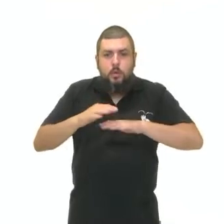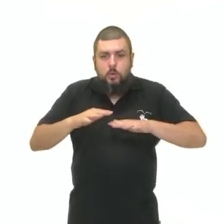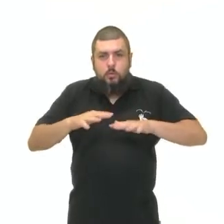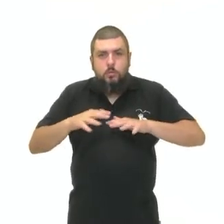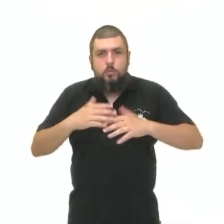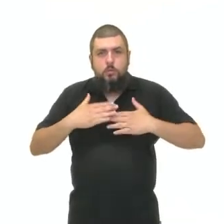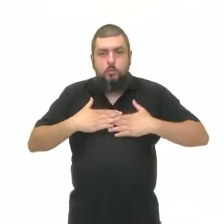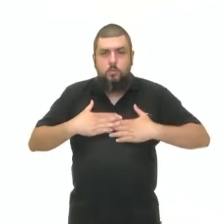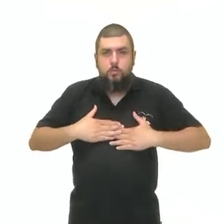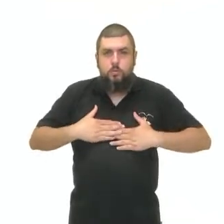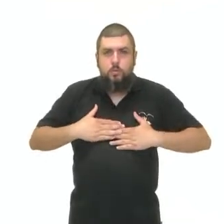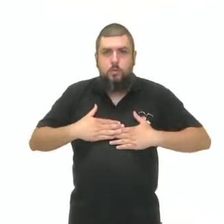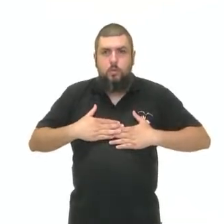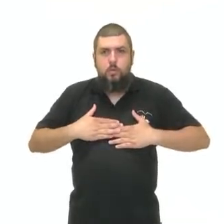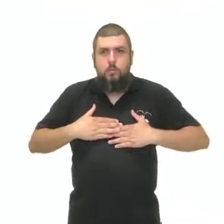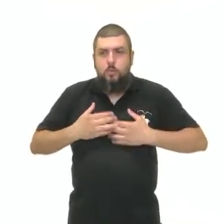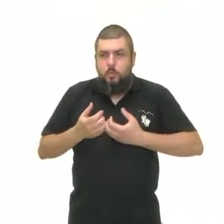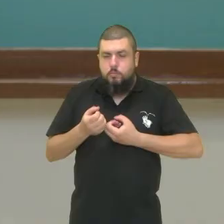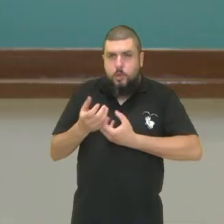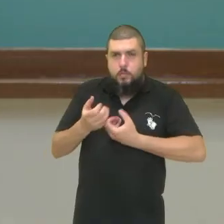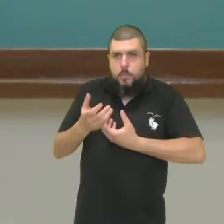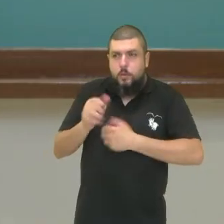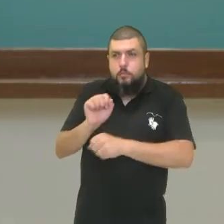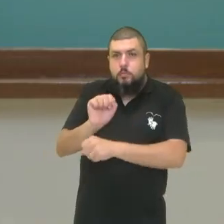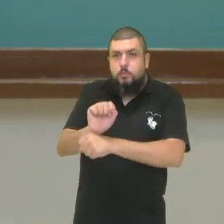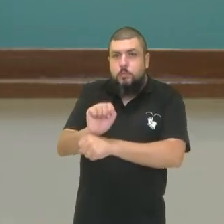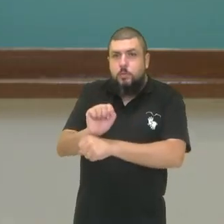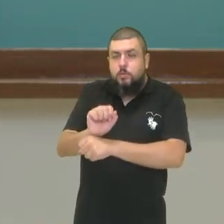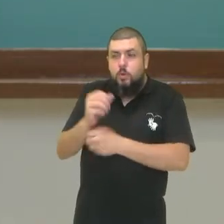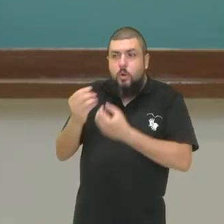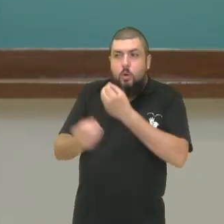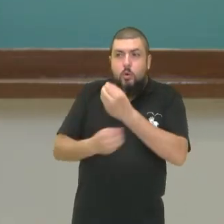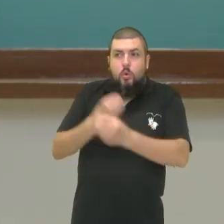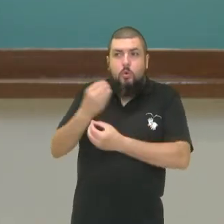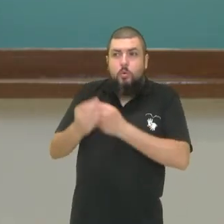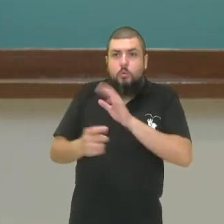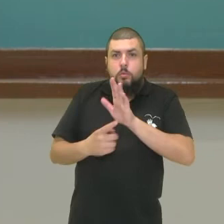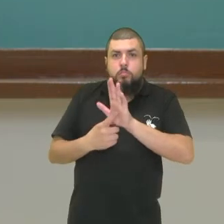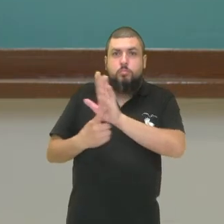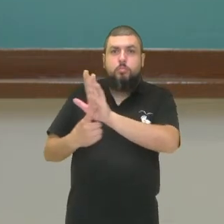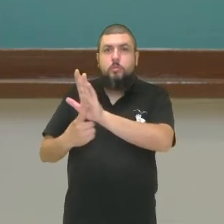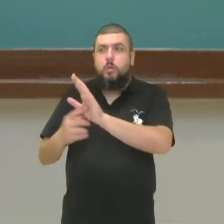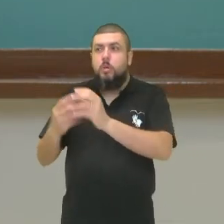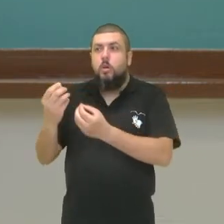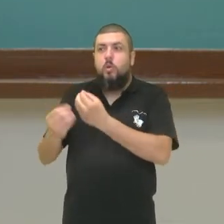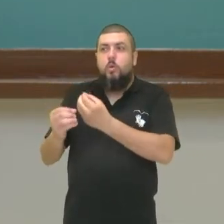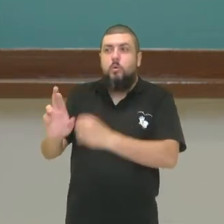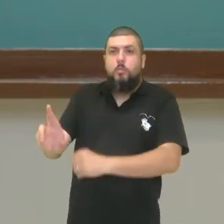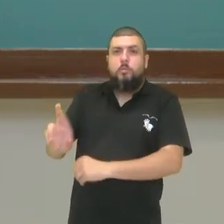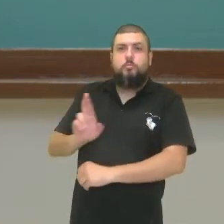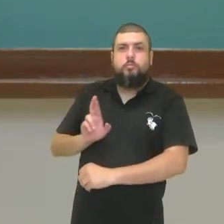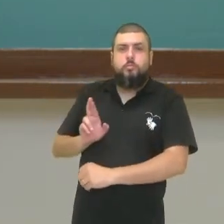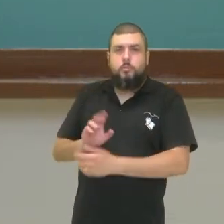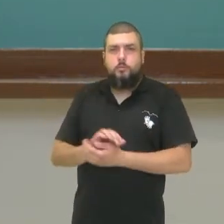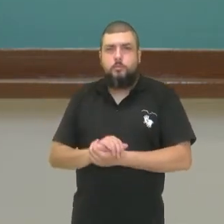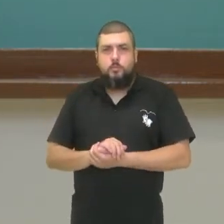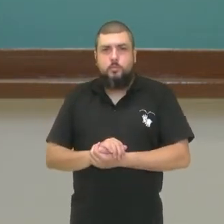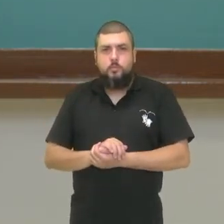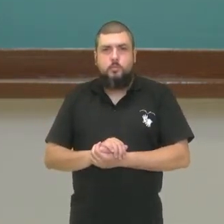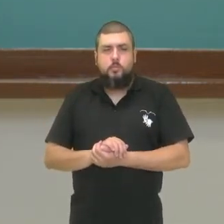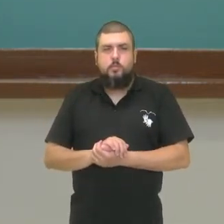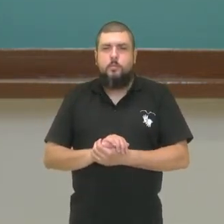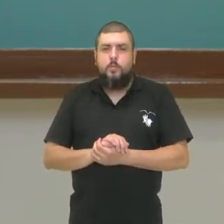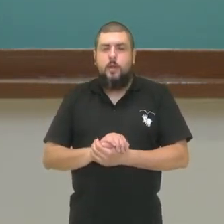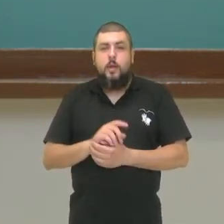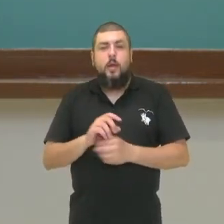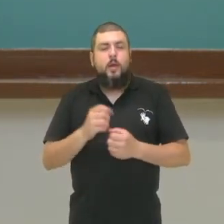estímulos esperando a resposta que o outro dará. Então, muitas vezes, nós nos expressamos no dia a dia